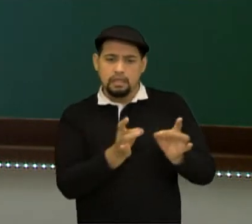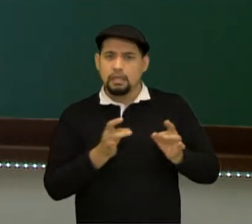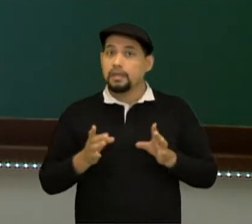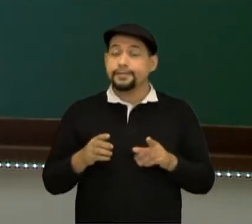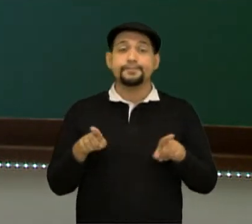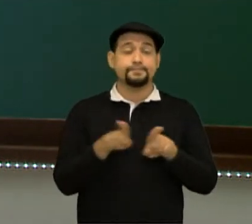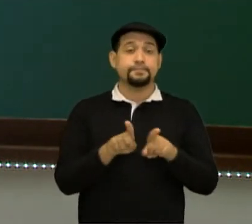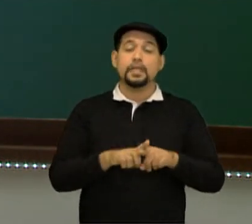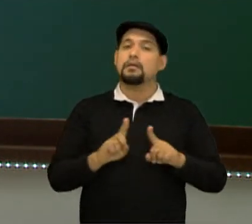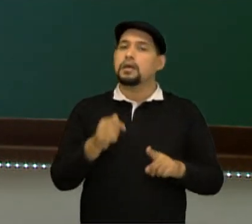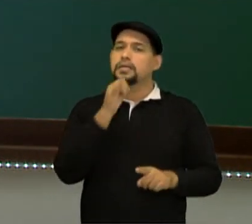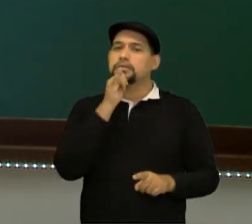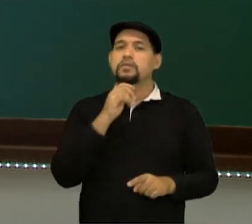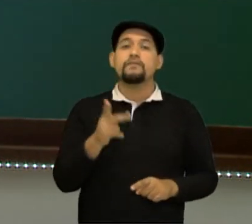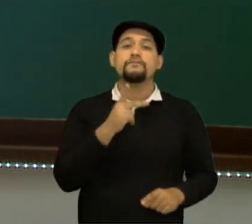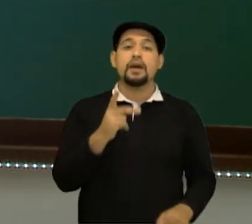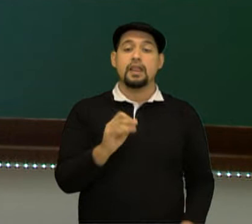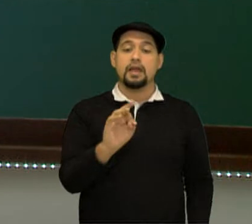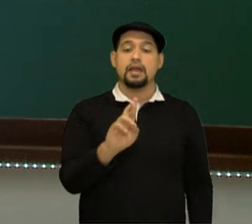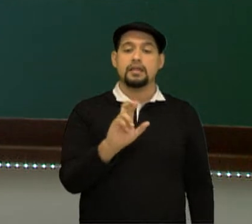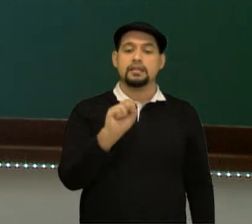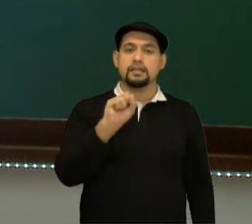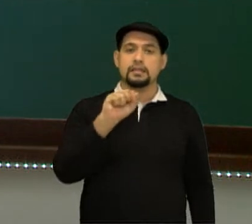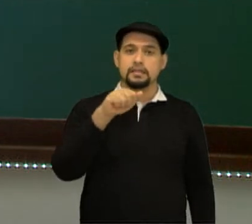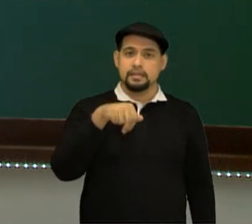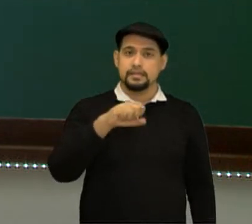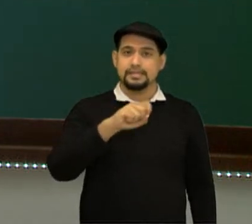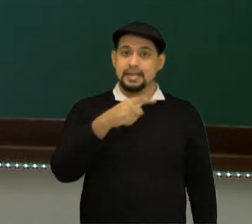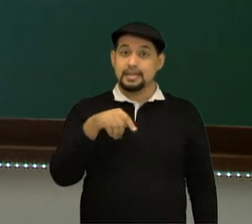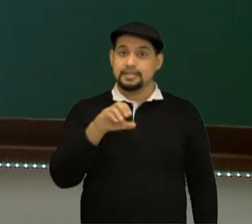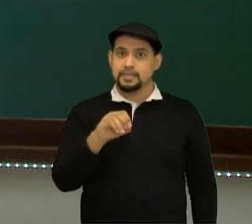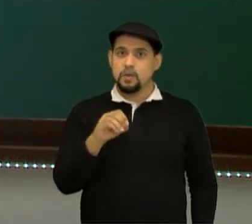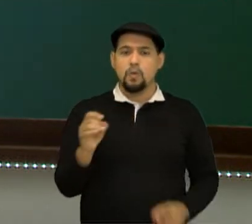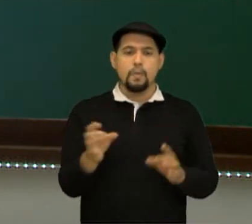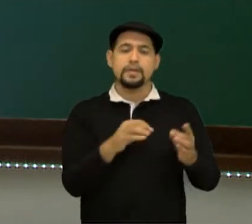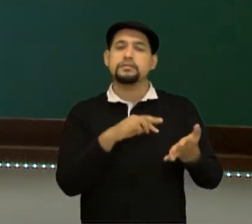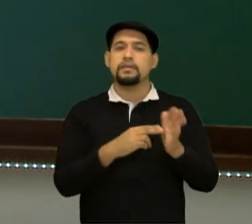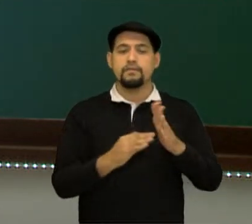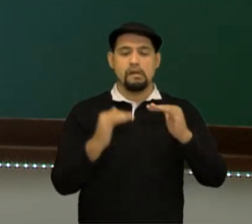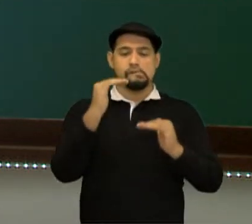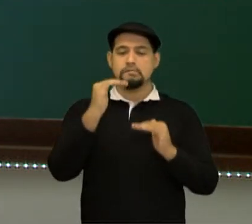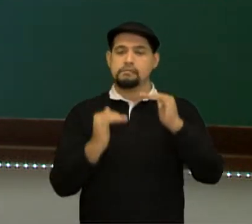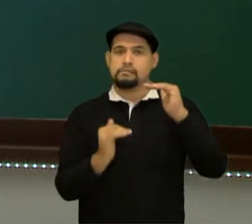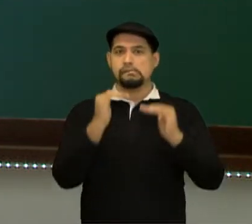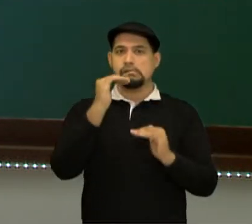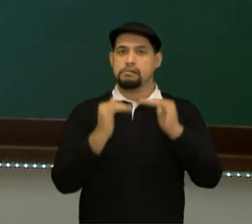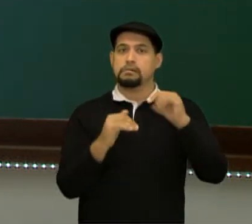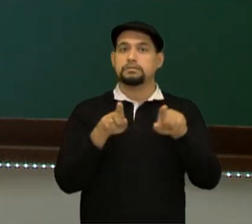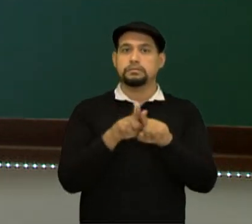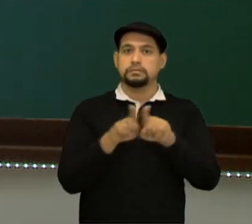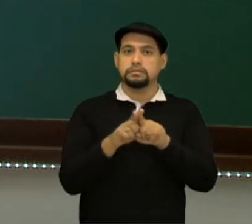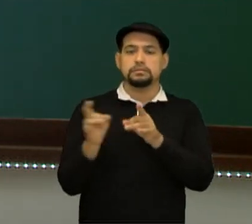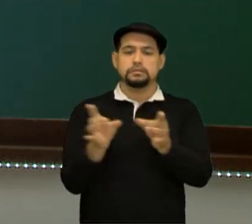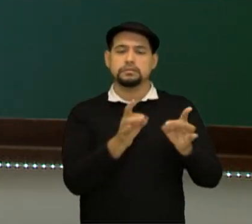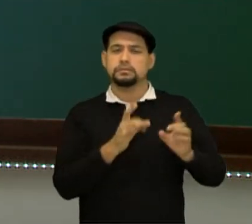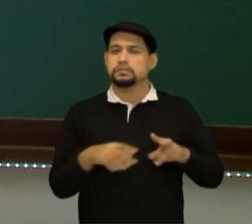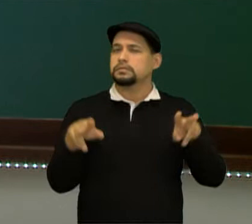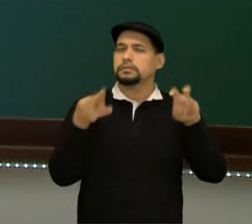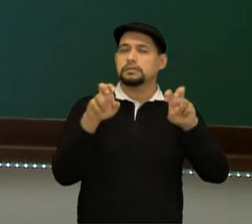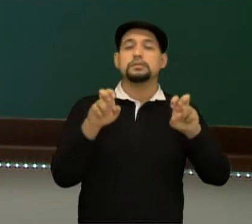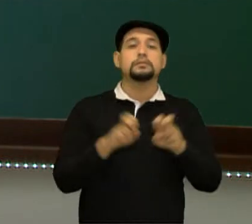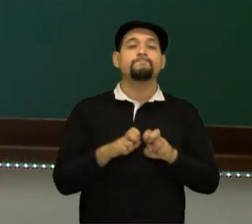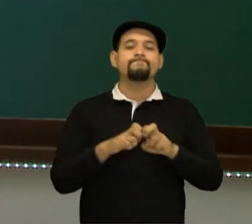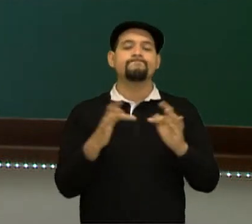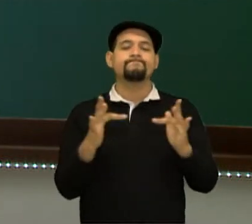visto que quando falamos em transações comerciais devemos lembrar do quesito balança comercial que fala exatamente sobre